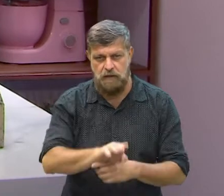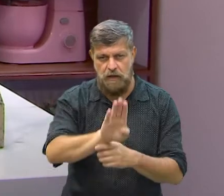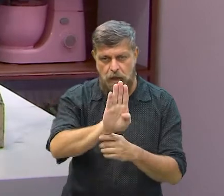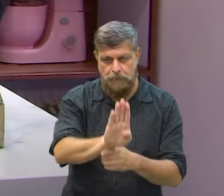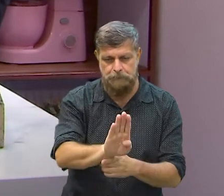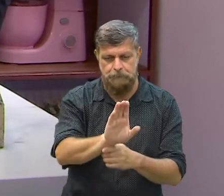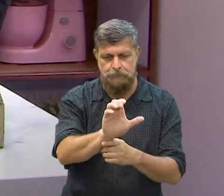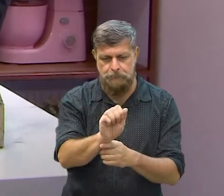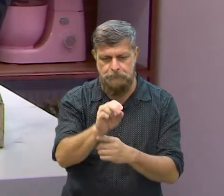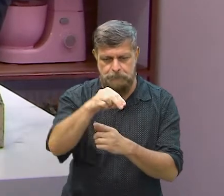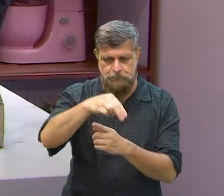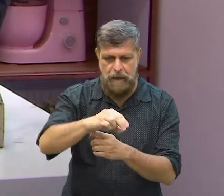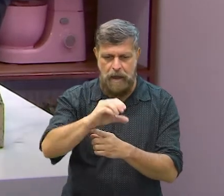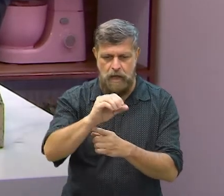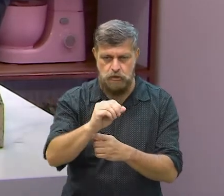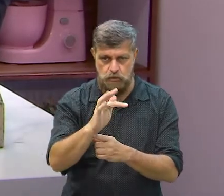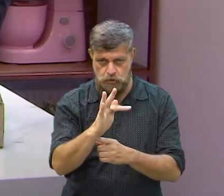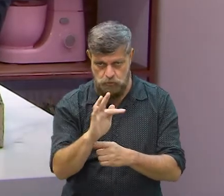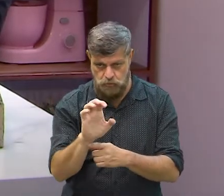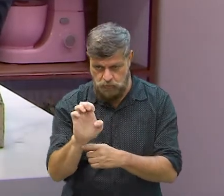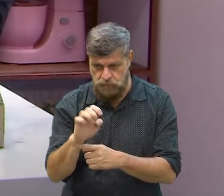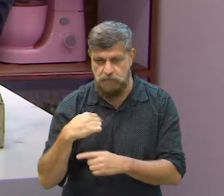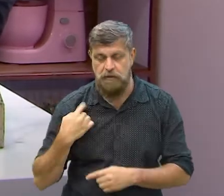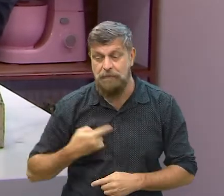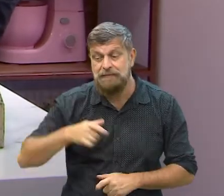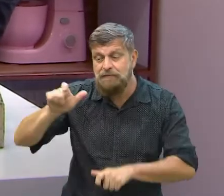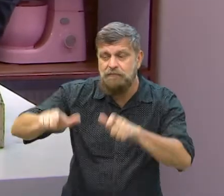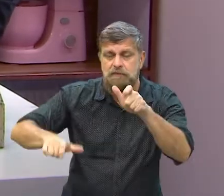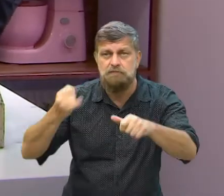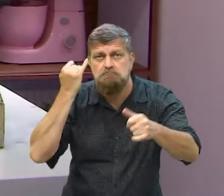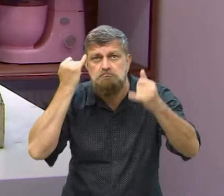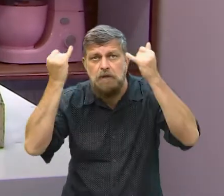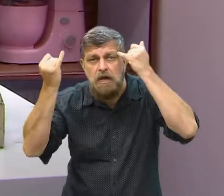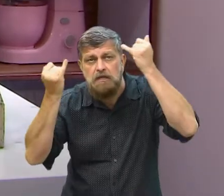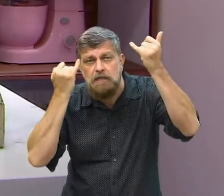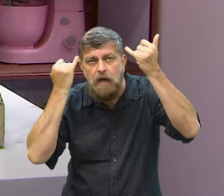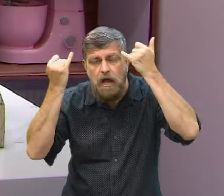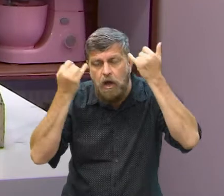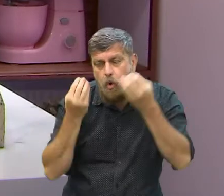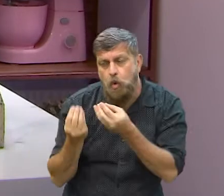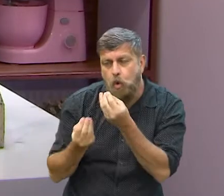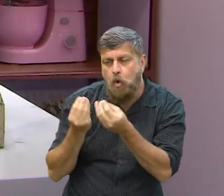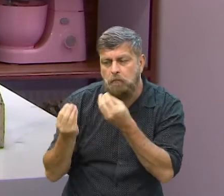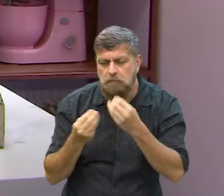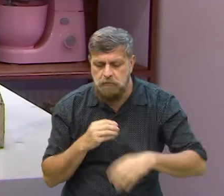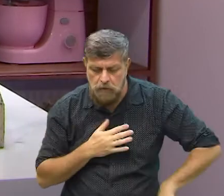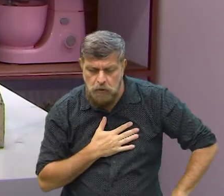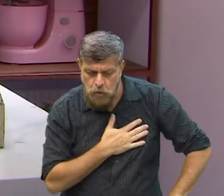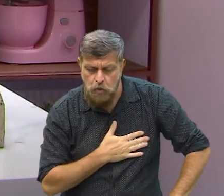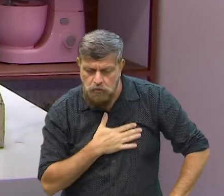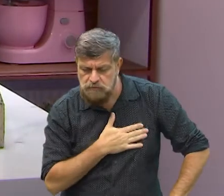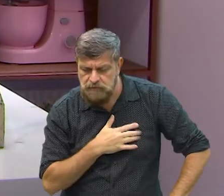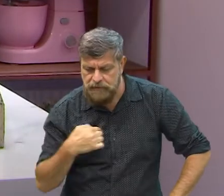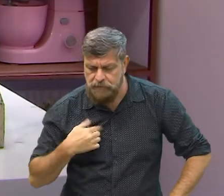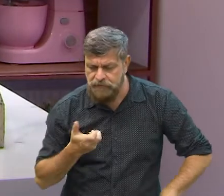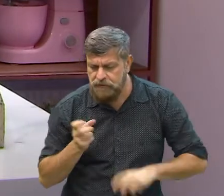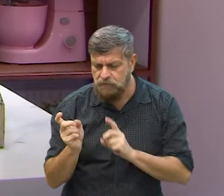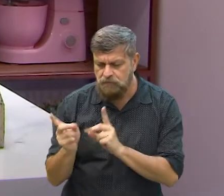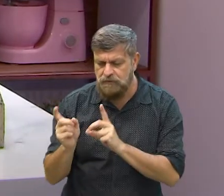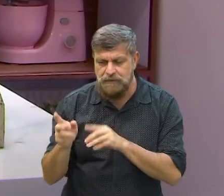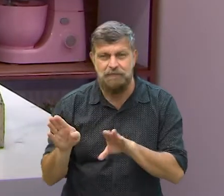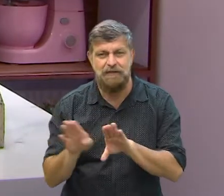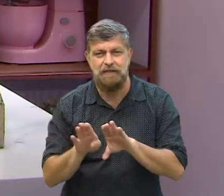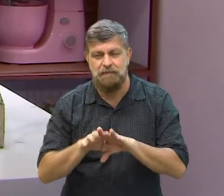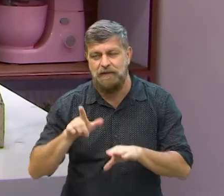ensinar, mas aí pra dar mais criatividade pro pessoal de casa, né? Ah, eu gostei da ideia, eu vou fazer pra vender, mas eu quero ter